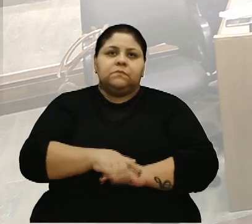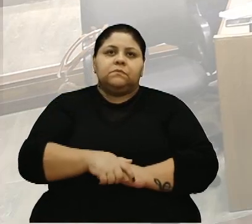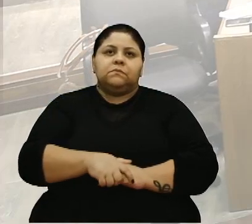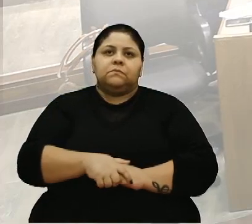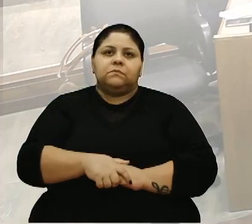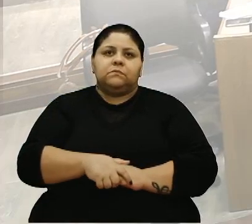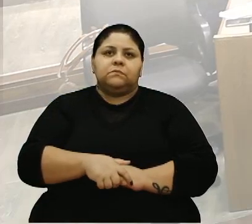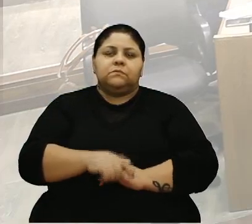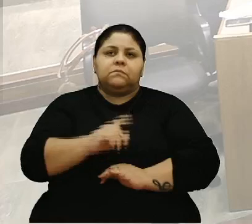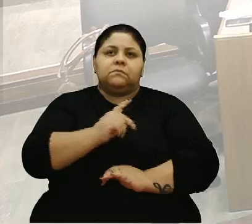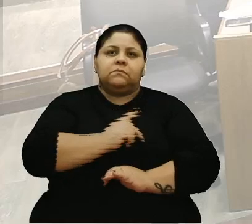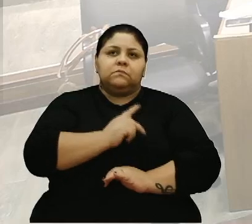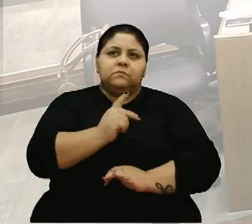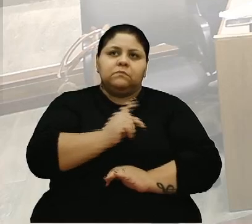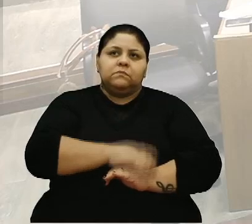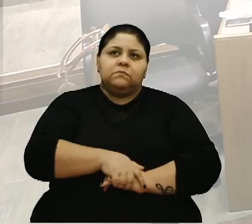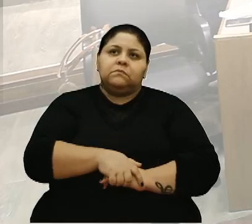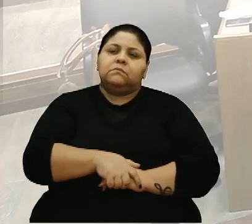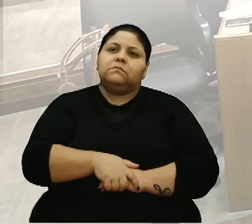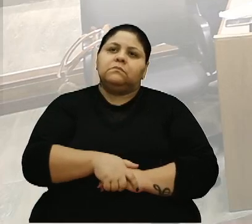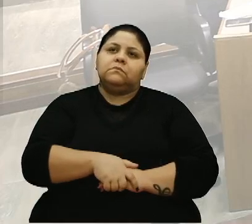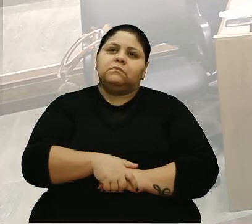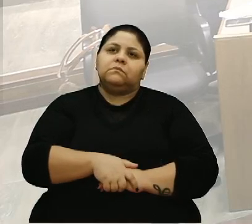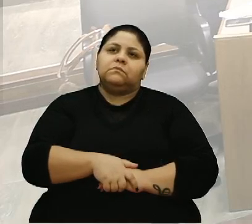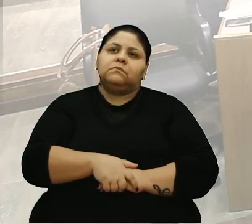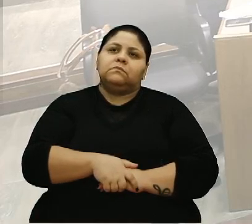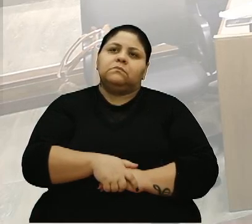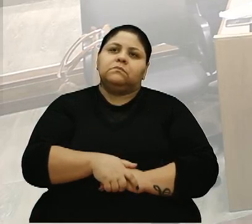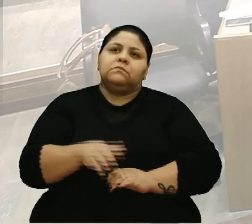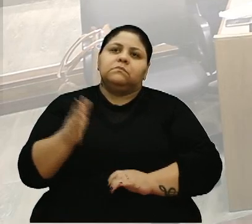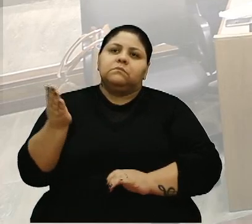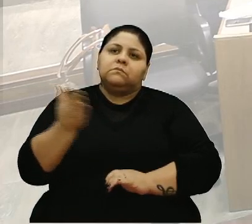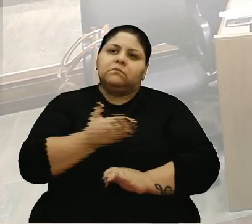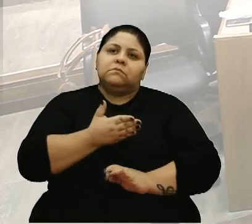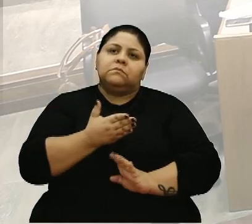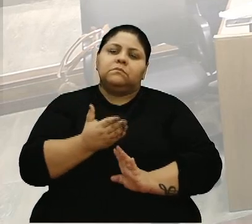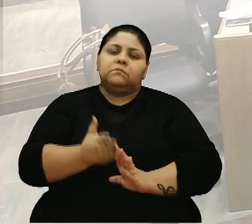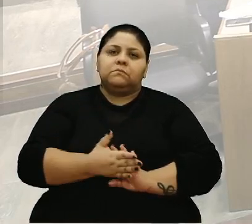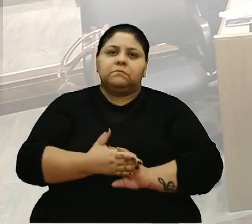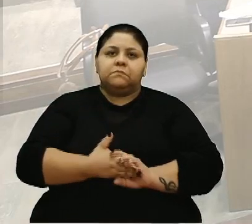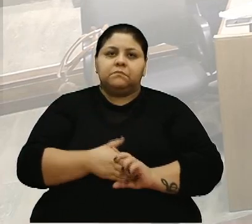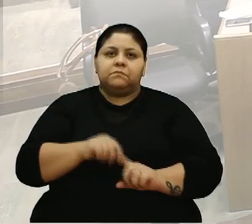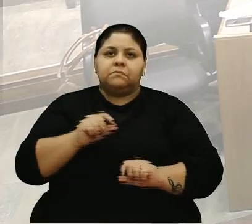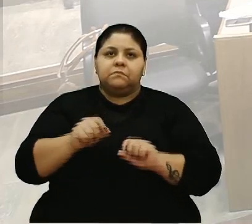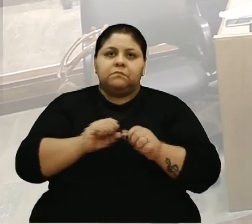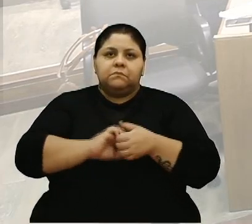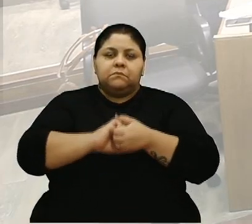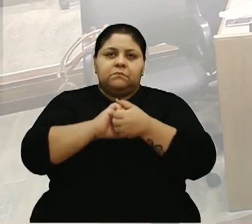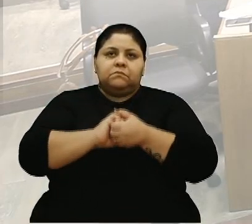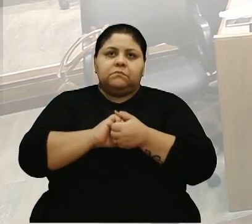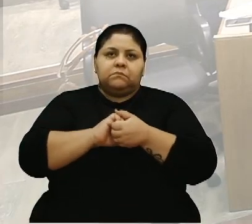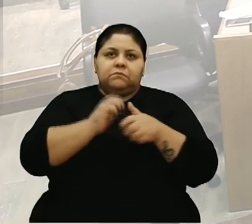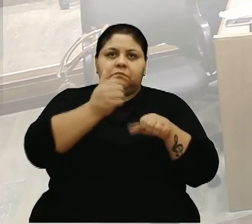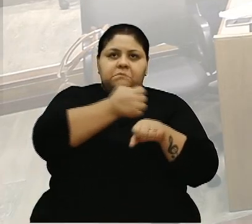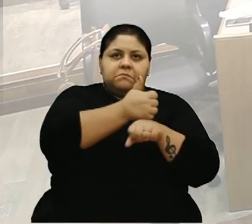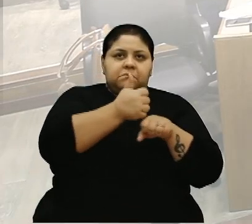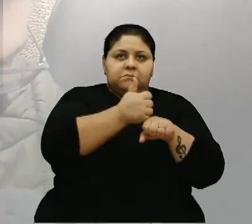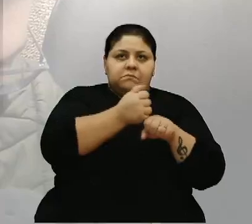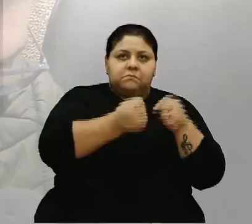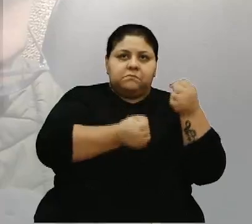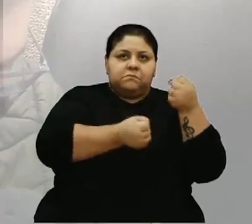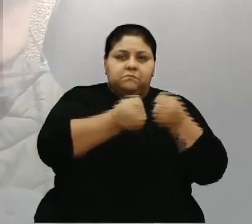Senhor presidente, nobres colegas, queria cumprimentar aqui o pessoal do transporte